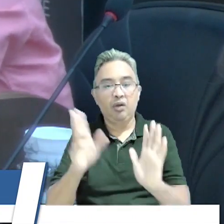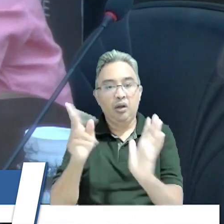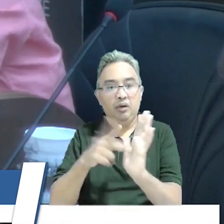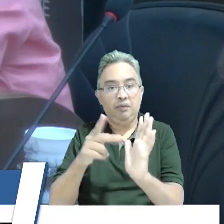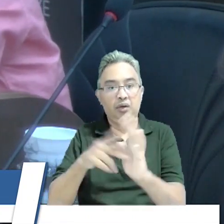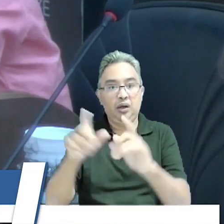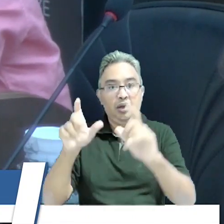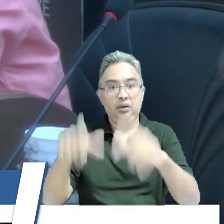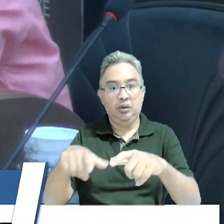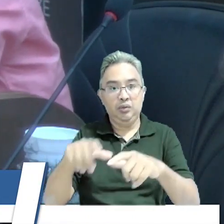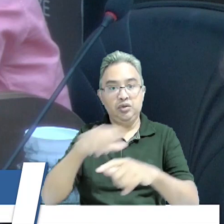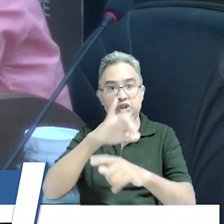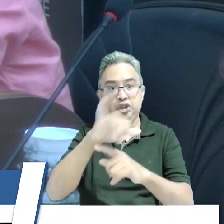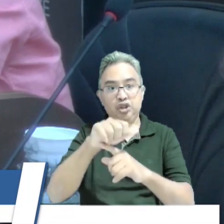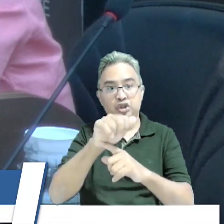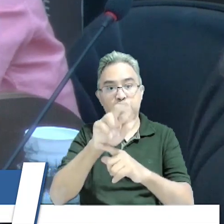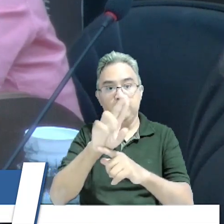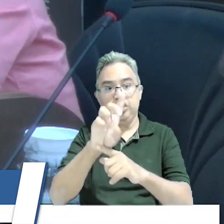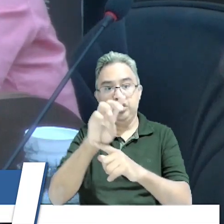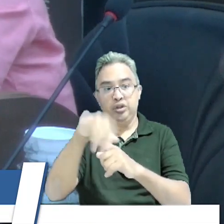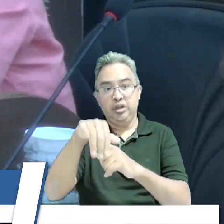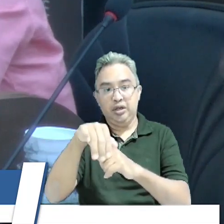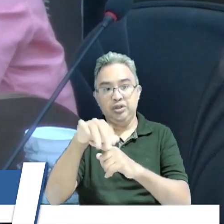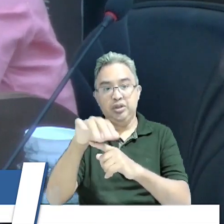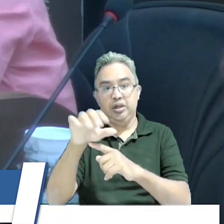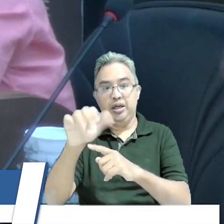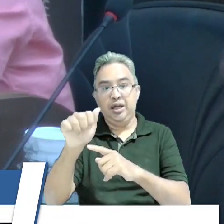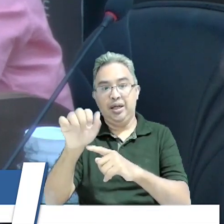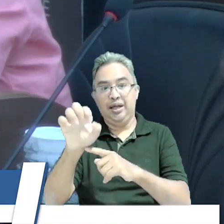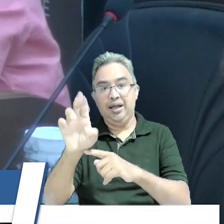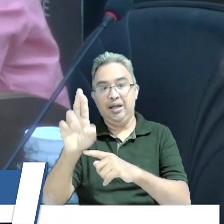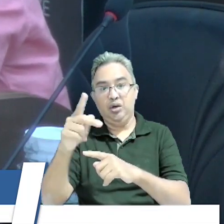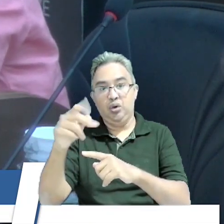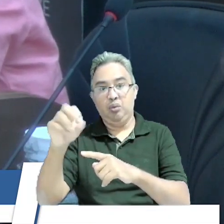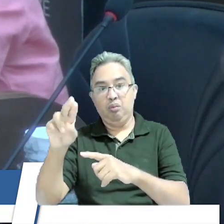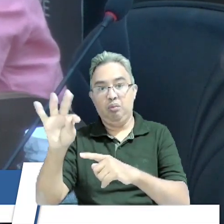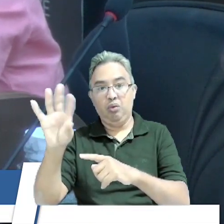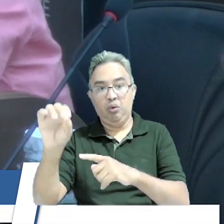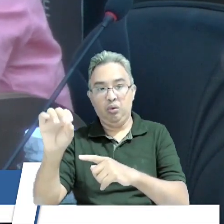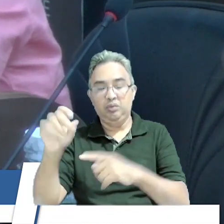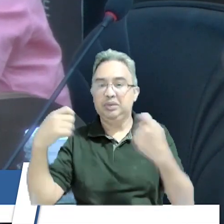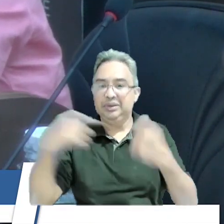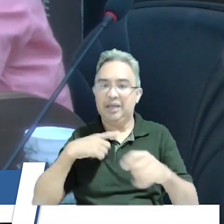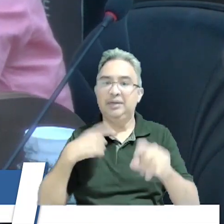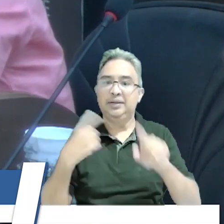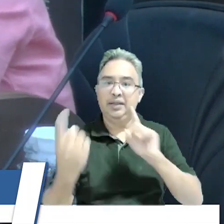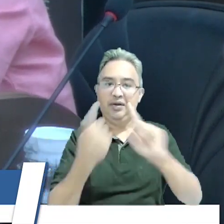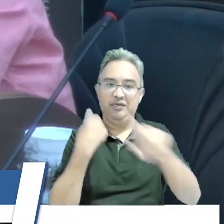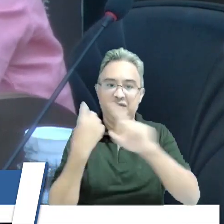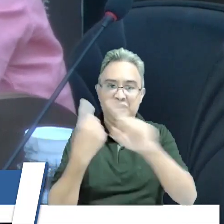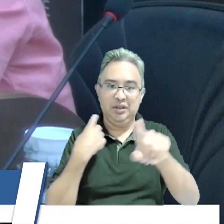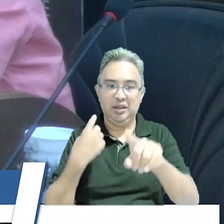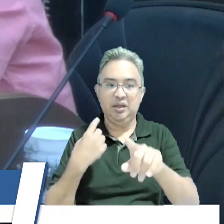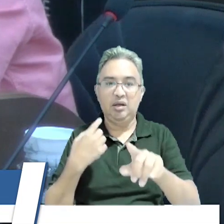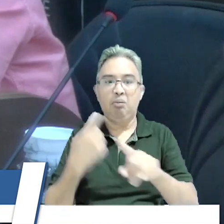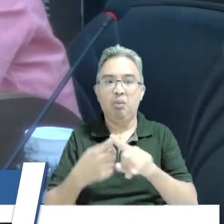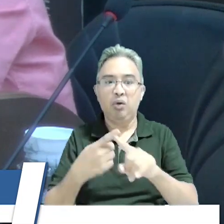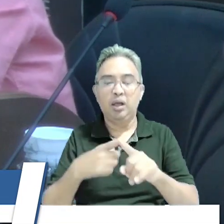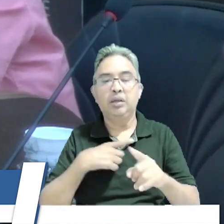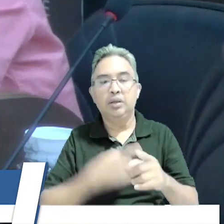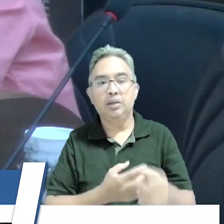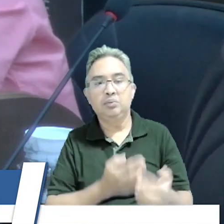Jardim Aeroporto, complexo Jardim Aeroporto, precisava realmente de uma avenida lá, que houve um compromisso com